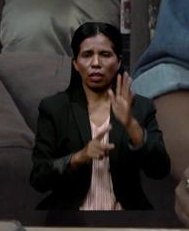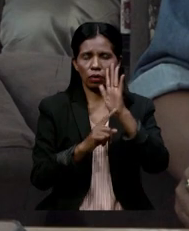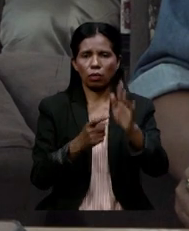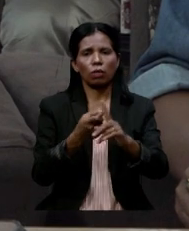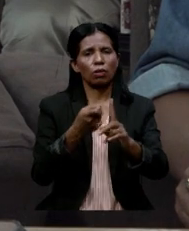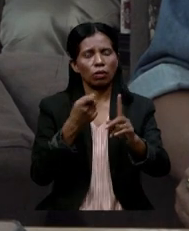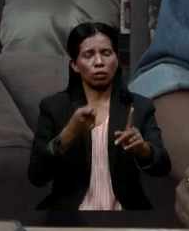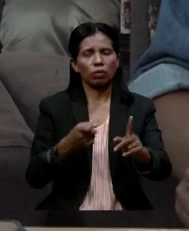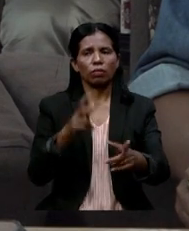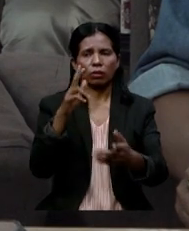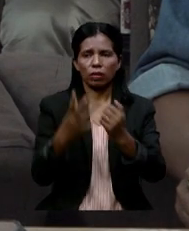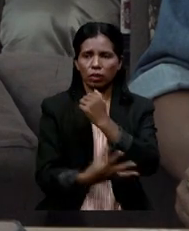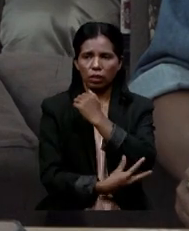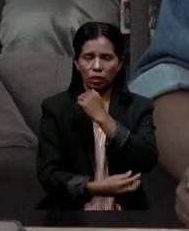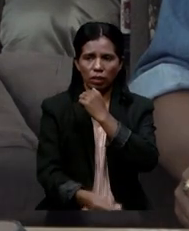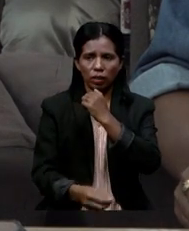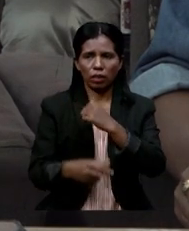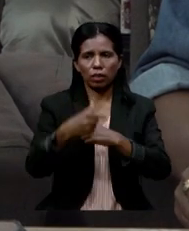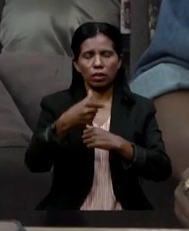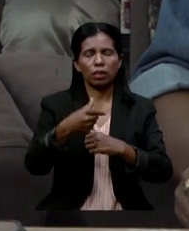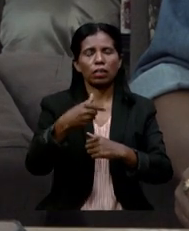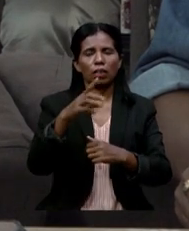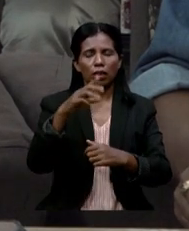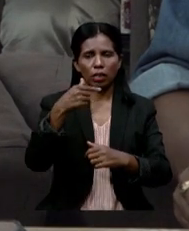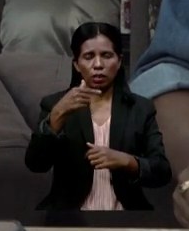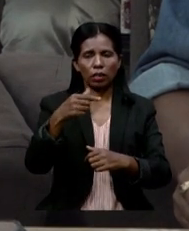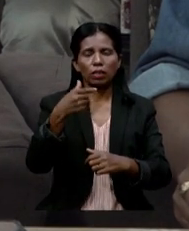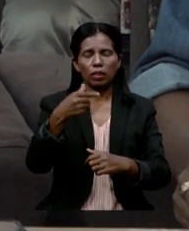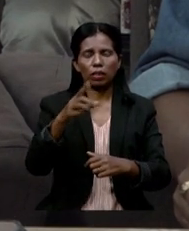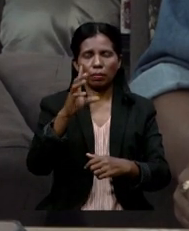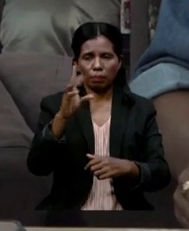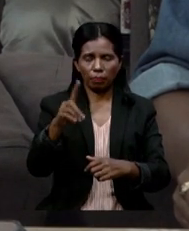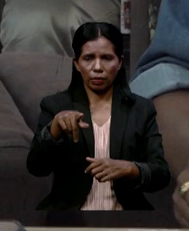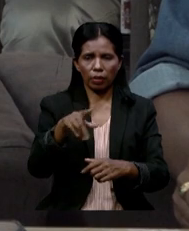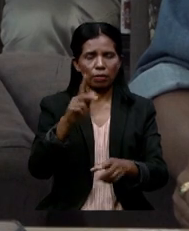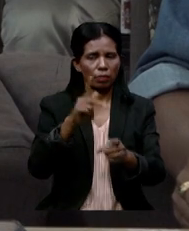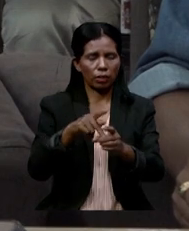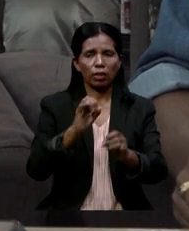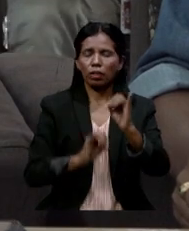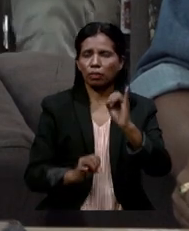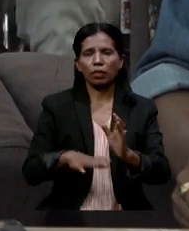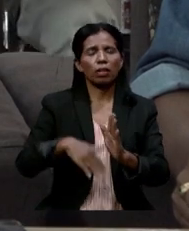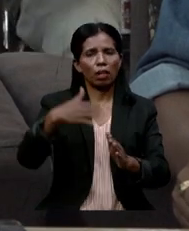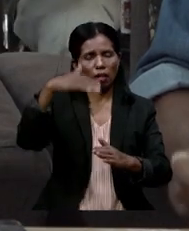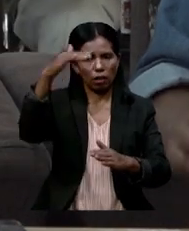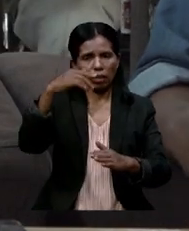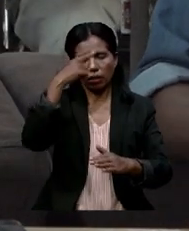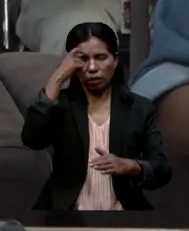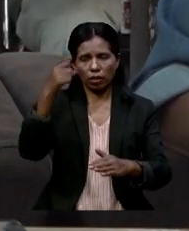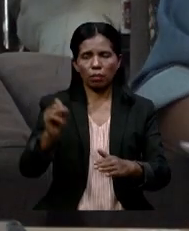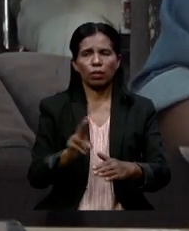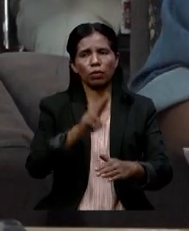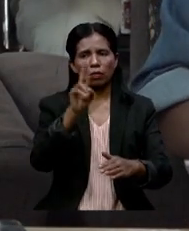usa crescimento de GDP, Laos mina desde a independência as tamba